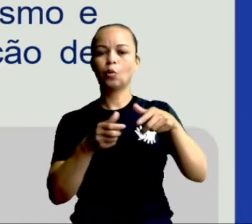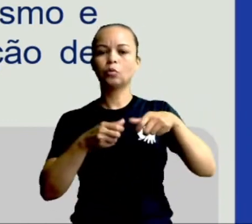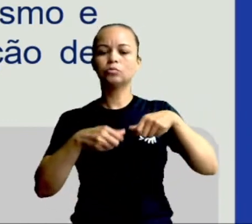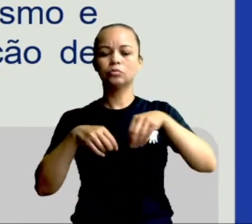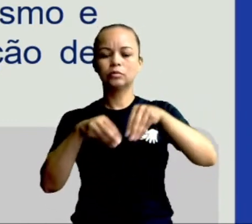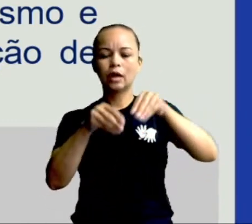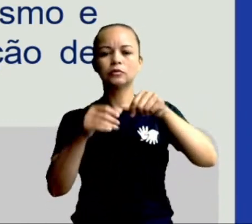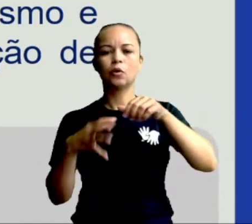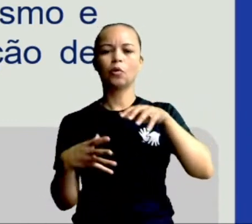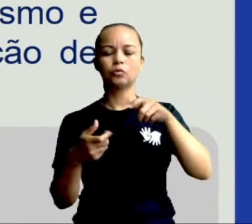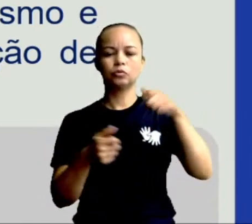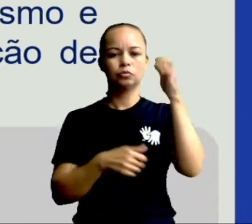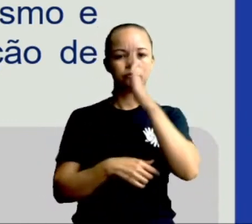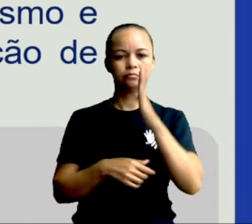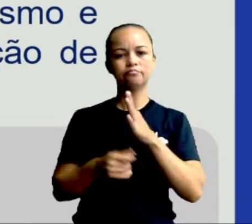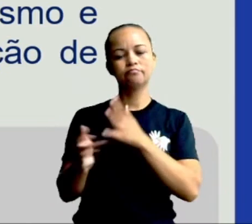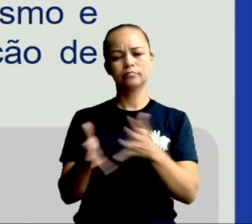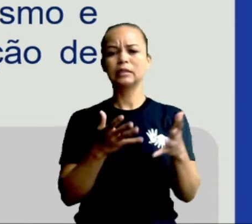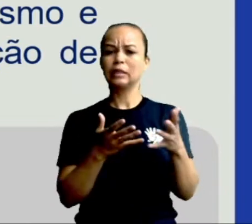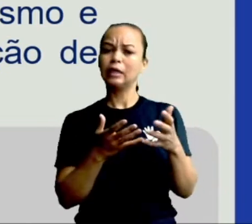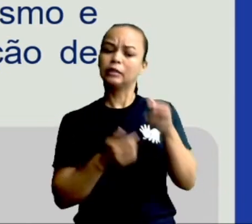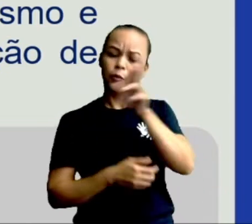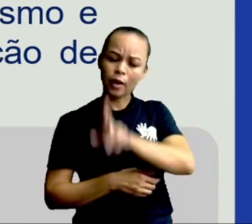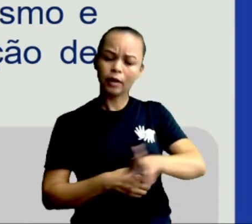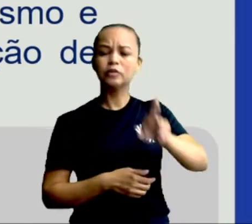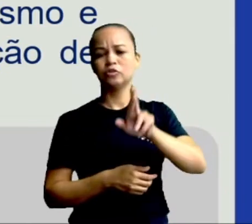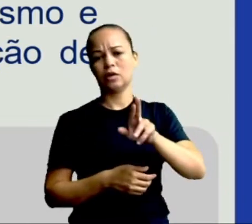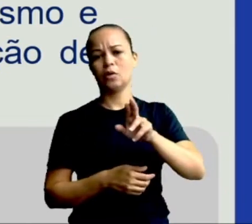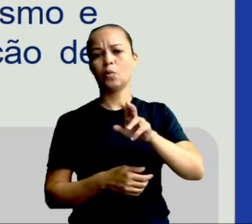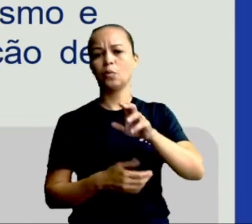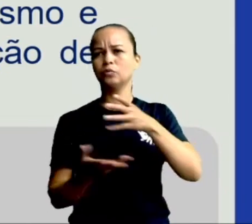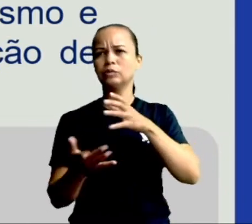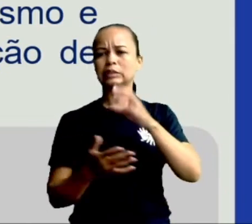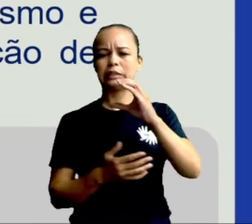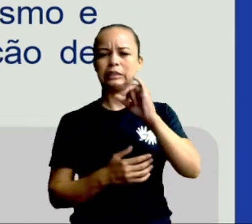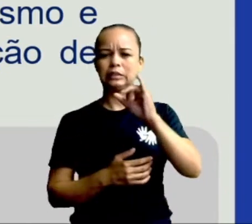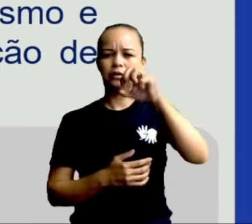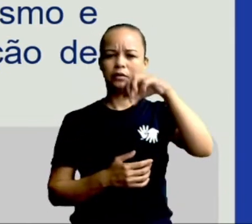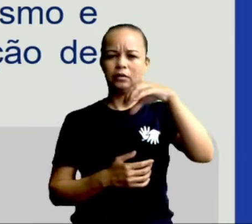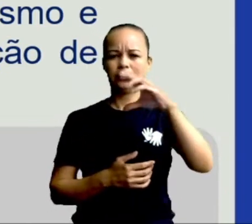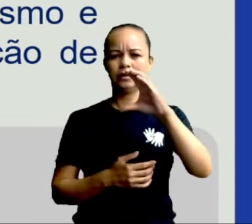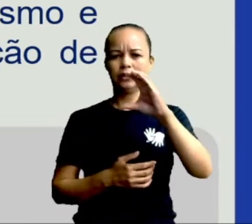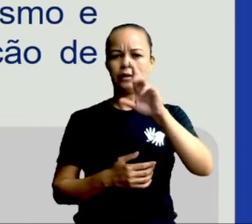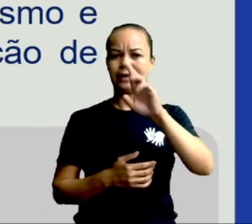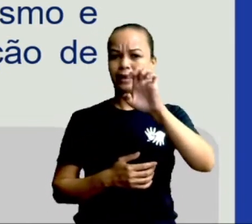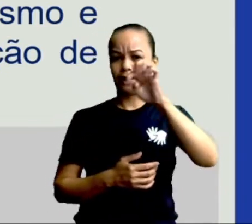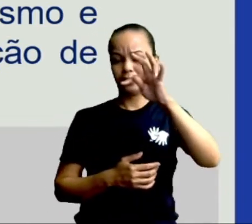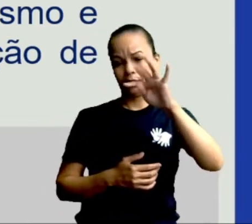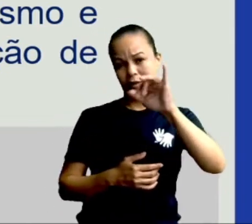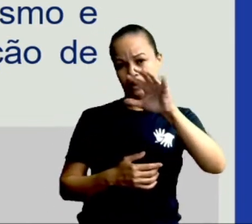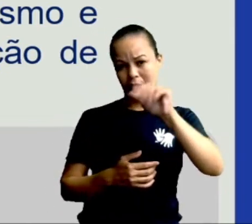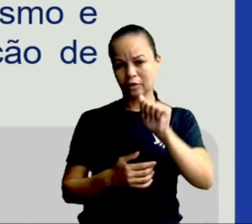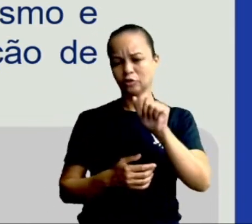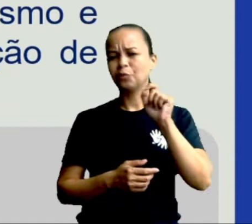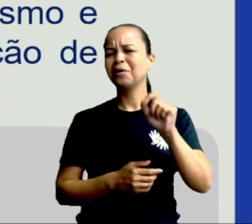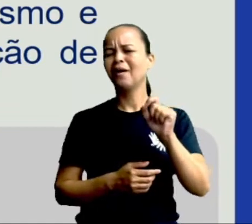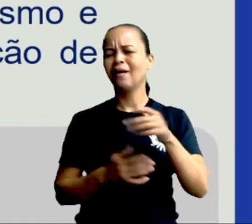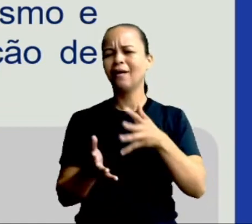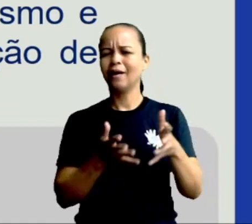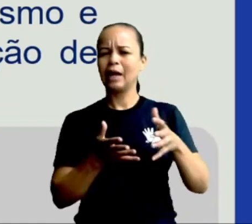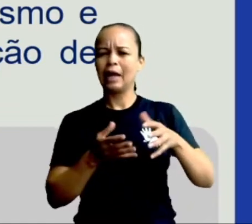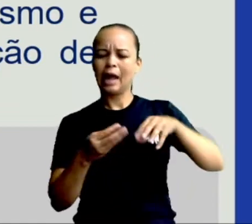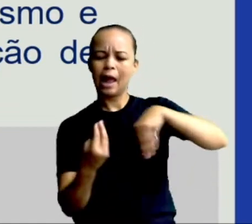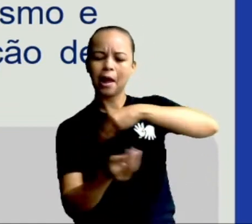Umbanda é uma religião sincrética. E o que quer dizer sincrético, professora? É o que mistura, né, os elementos